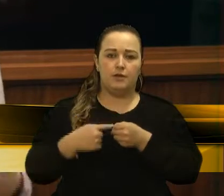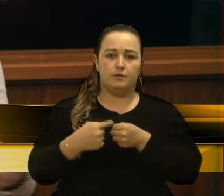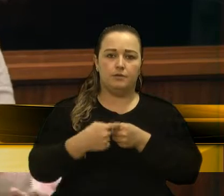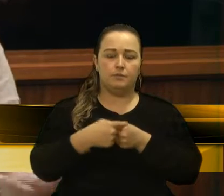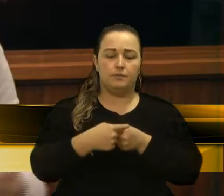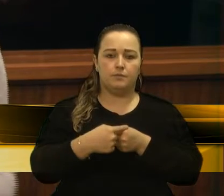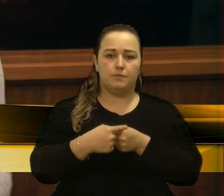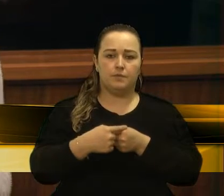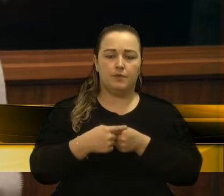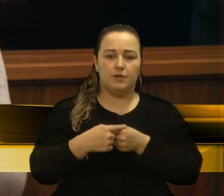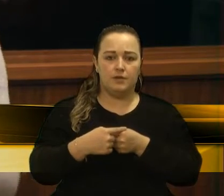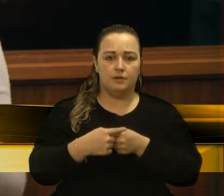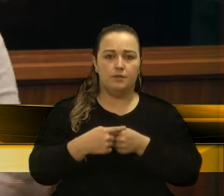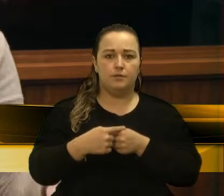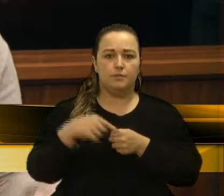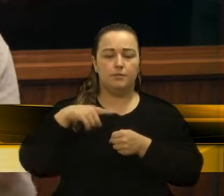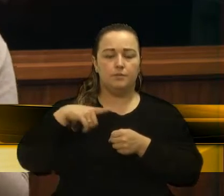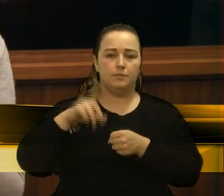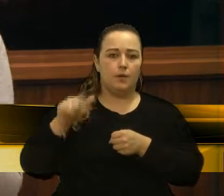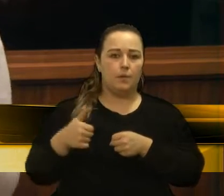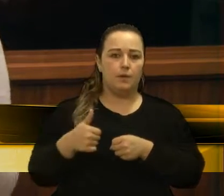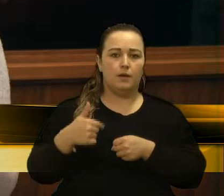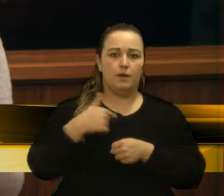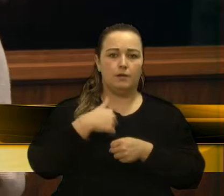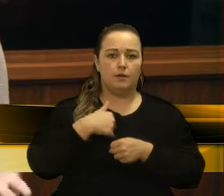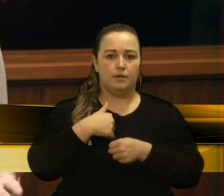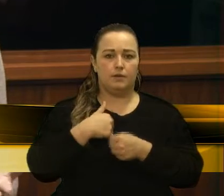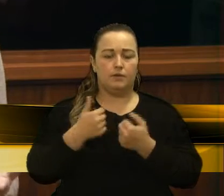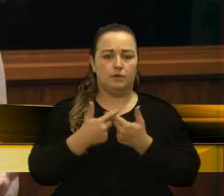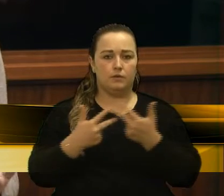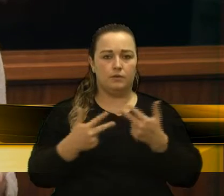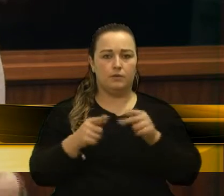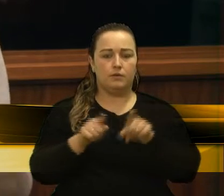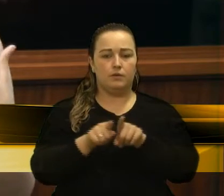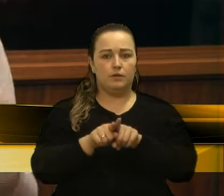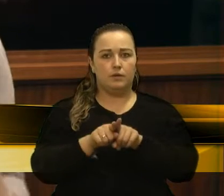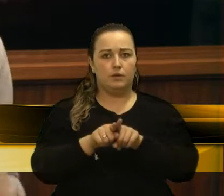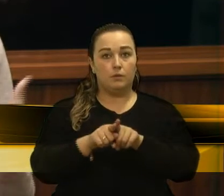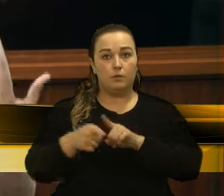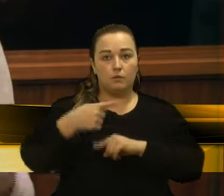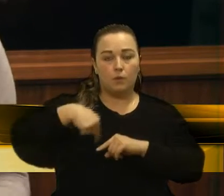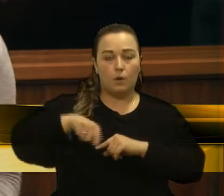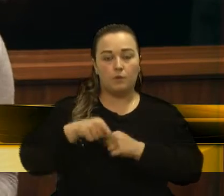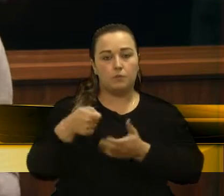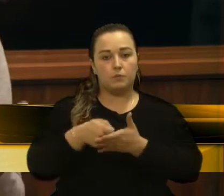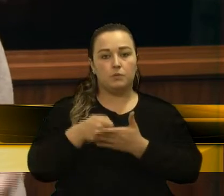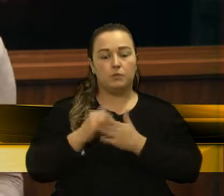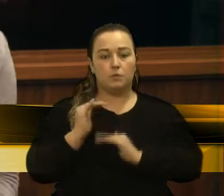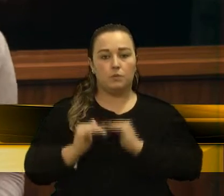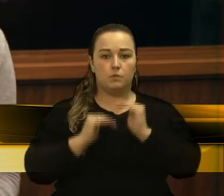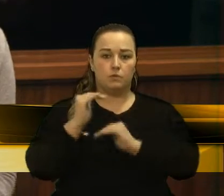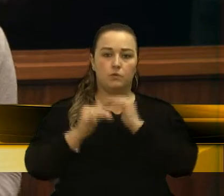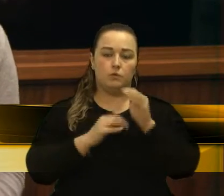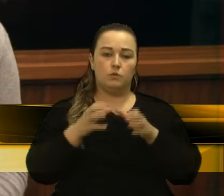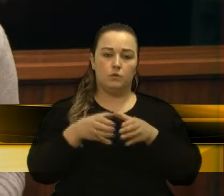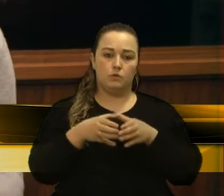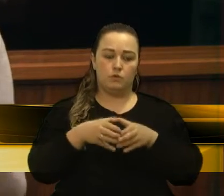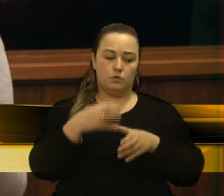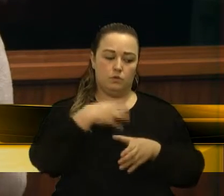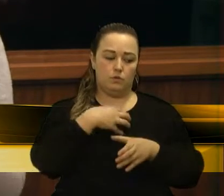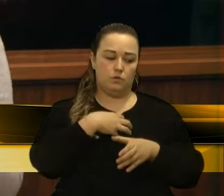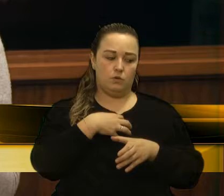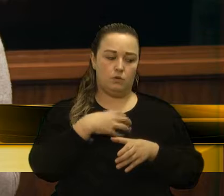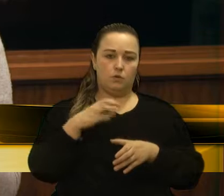algumas drenagens que não eram mais ali, não eram bem localizadas. Então, a gente foi construindo esse plano de forma coletiva, e